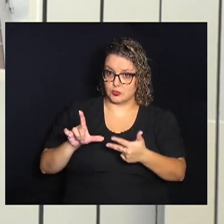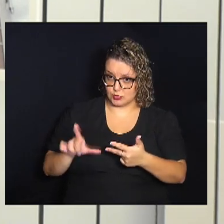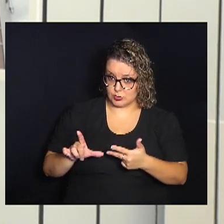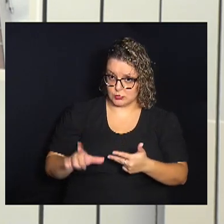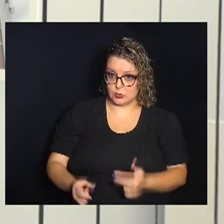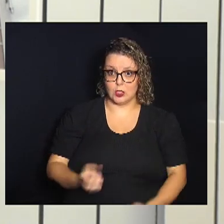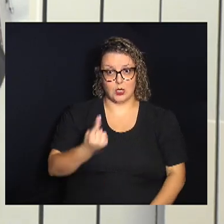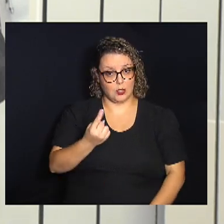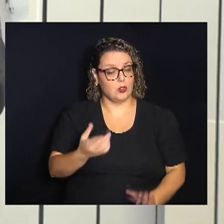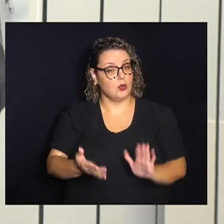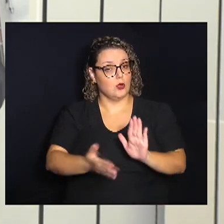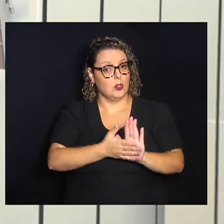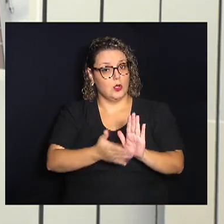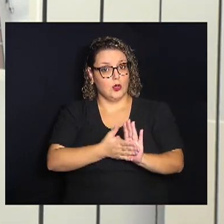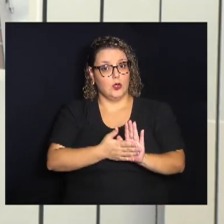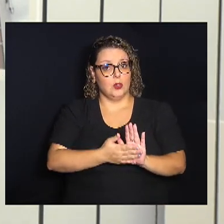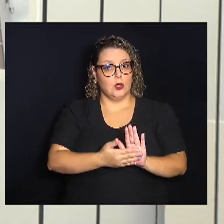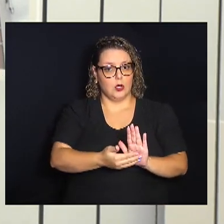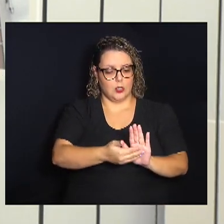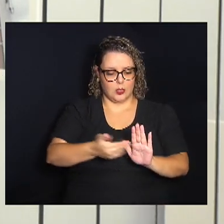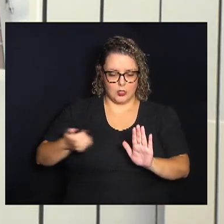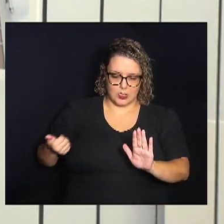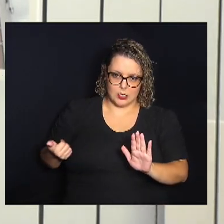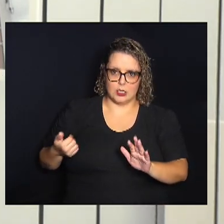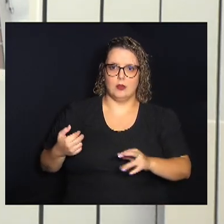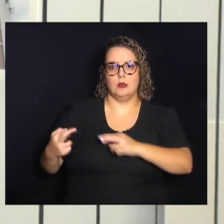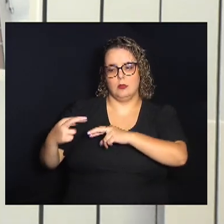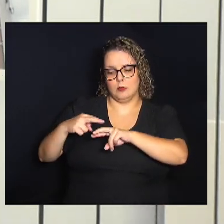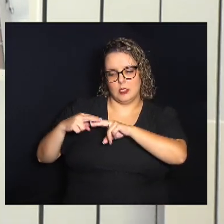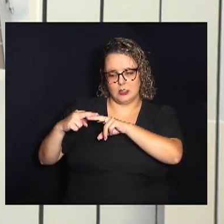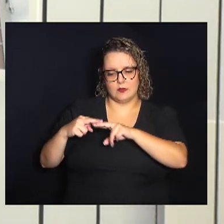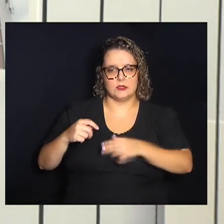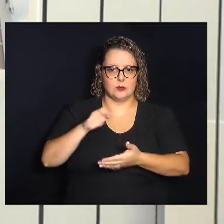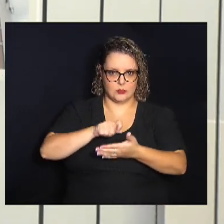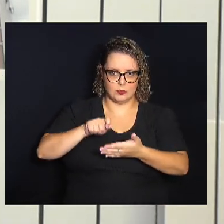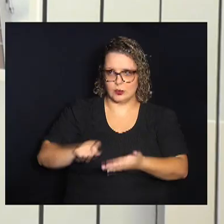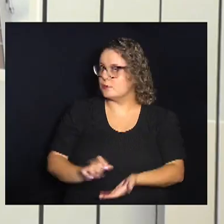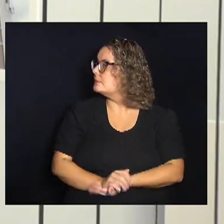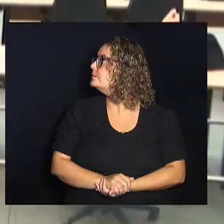Uma proposta foi retirada para revisão do autor.